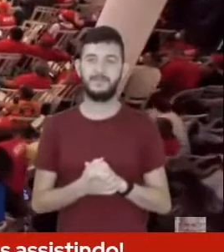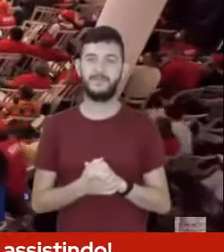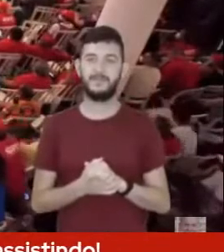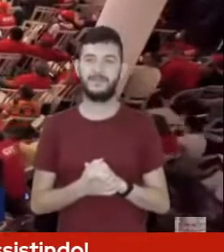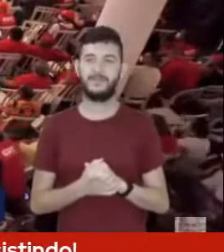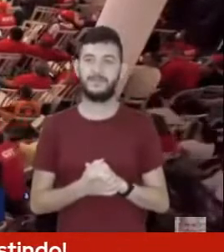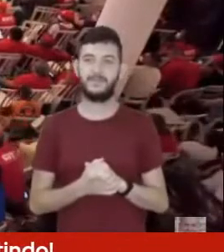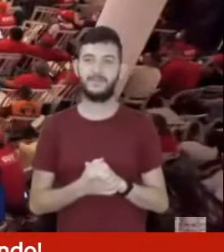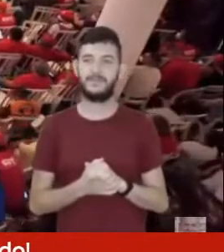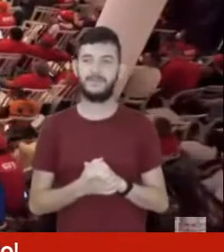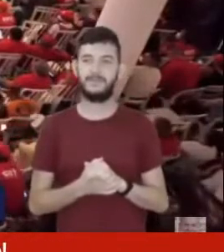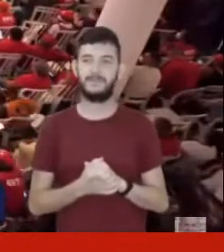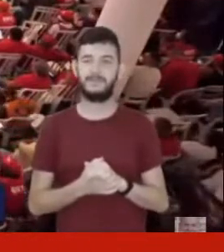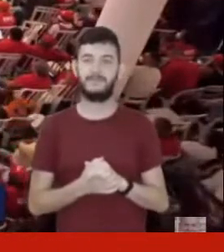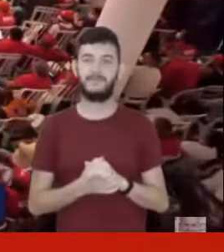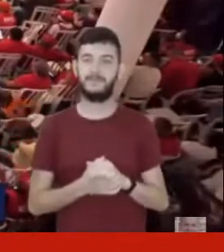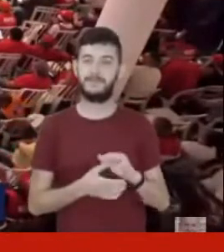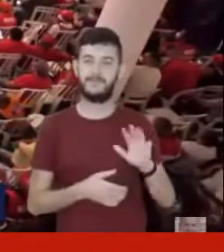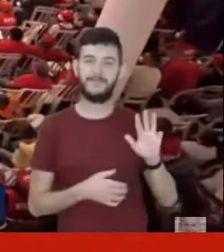Lula!